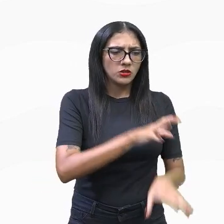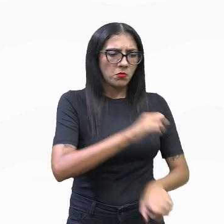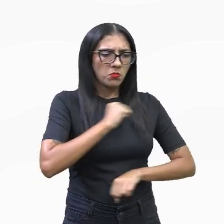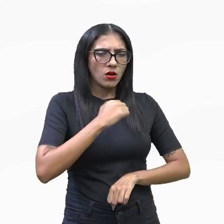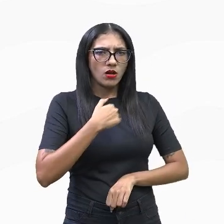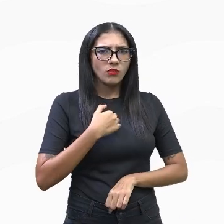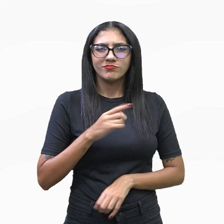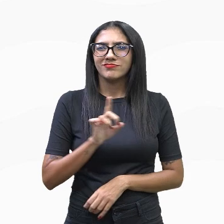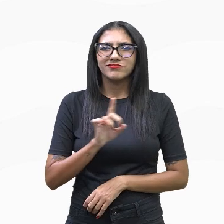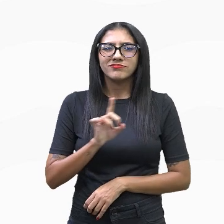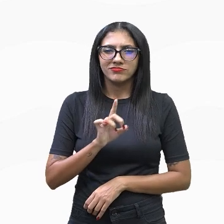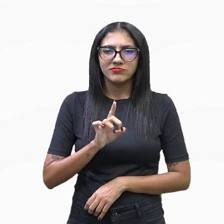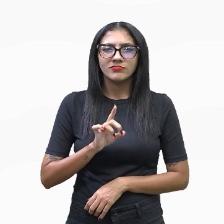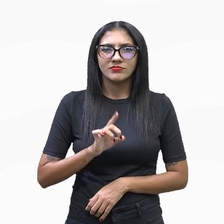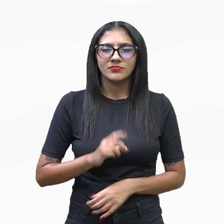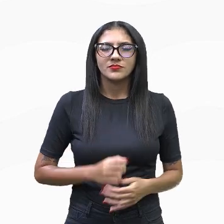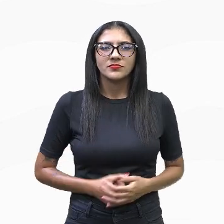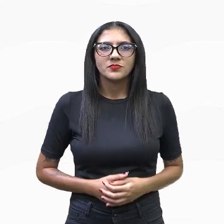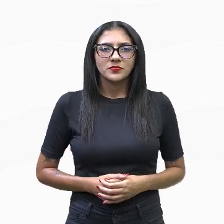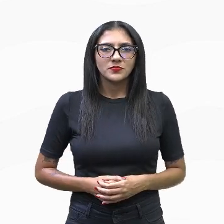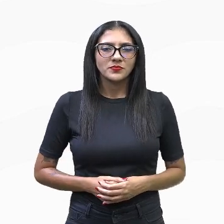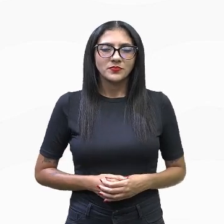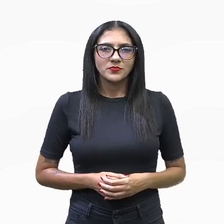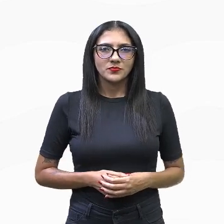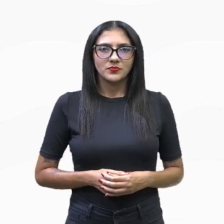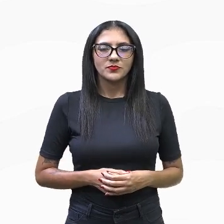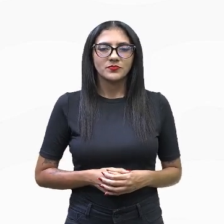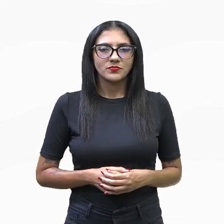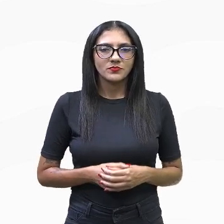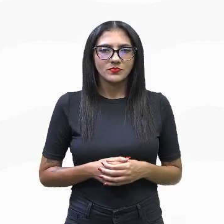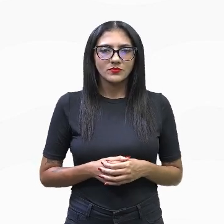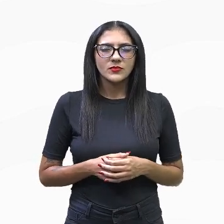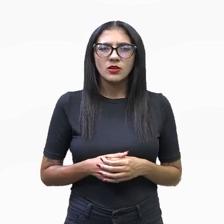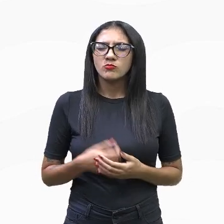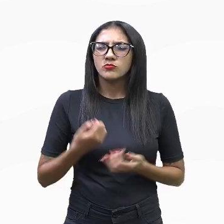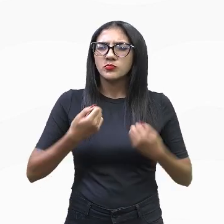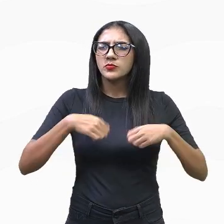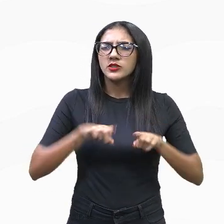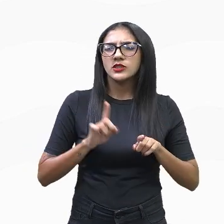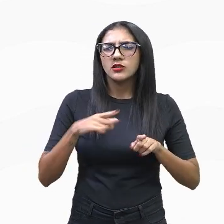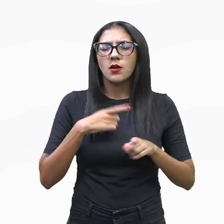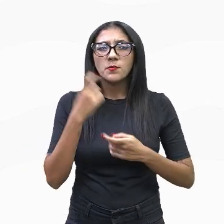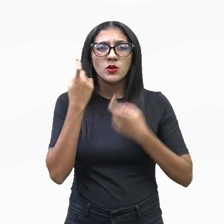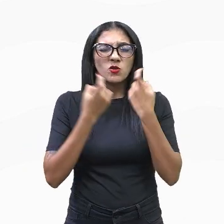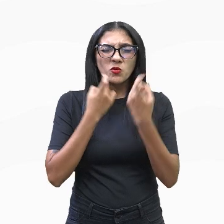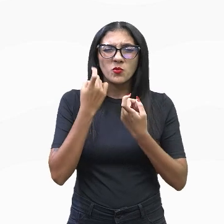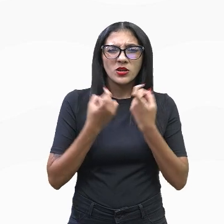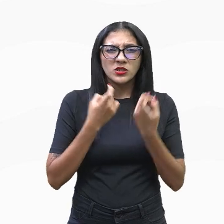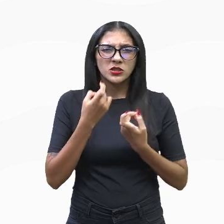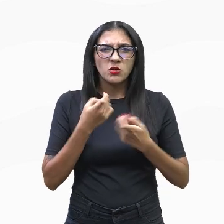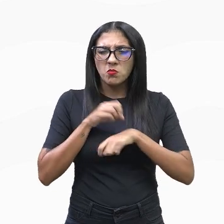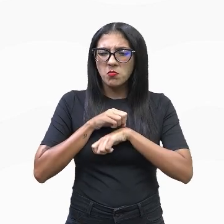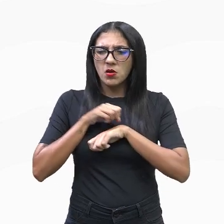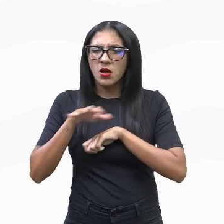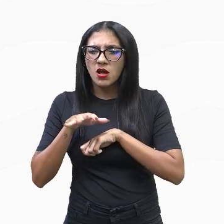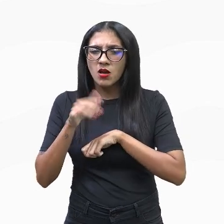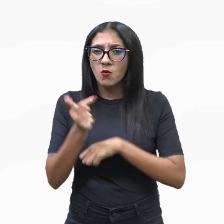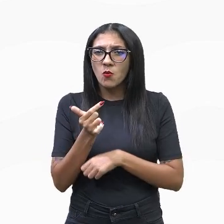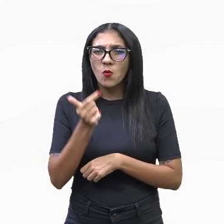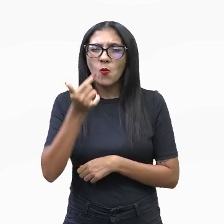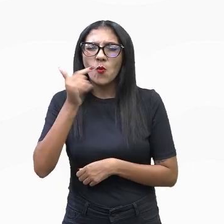outros. Essa é a não transmissível, certo? Não tem a preocupação de estar passando para o outro, não há